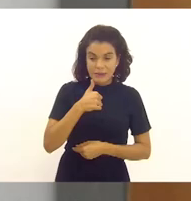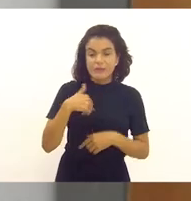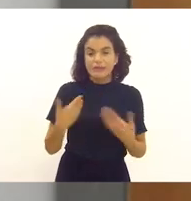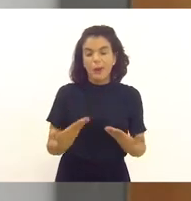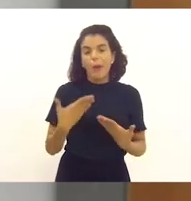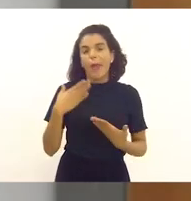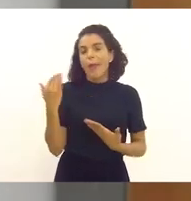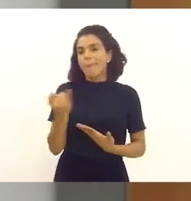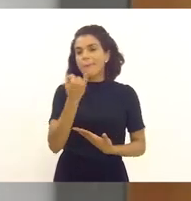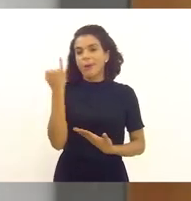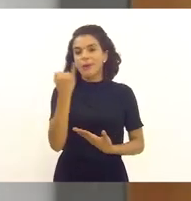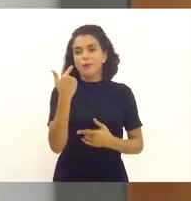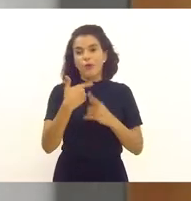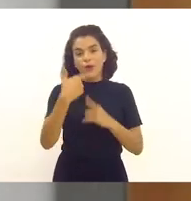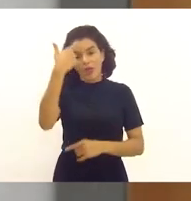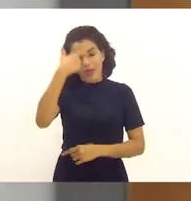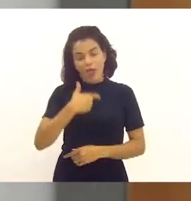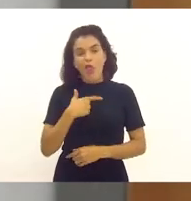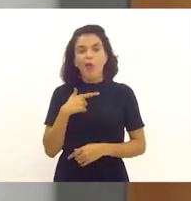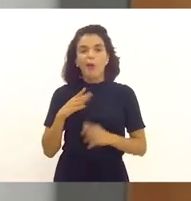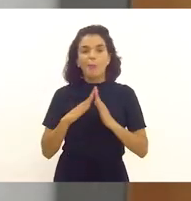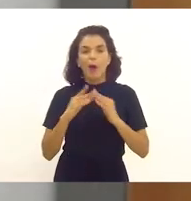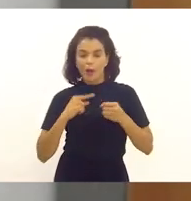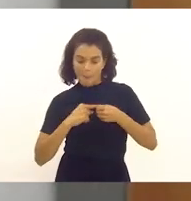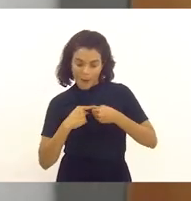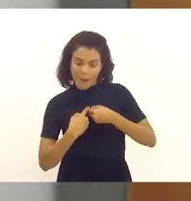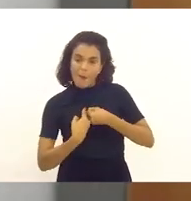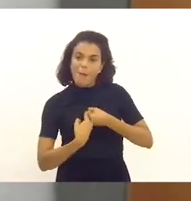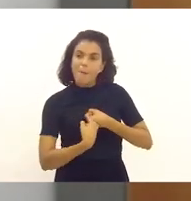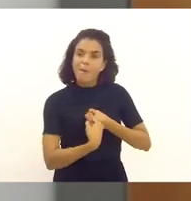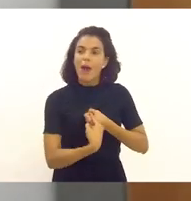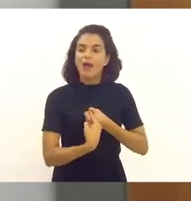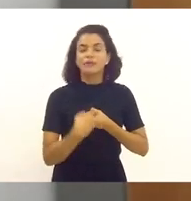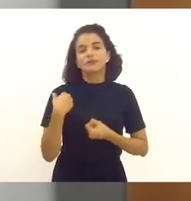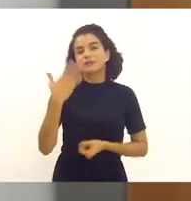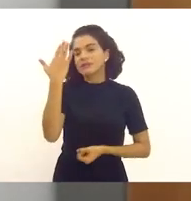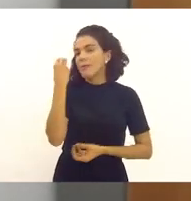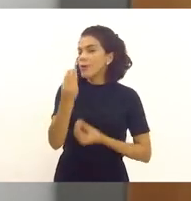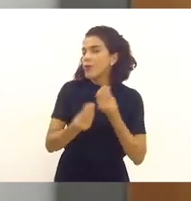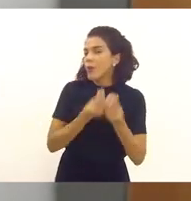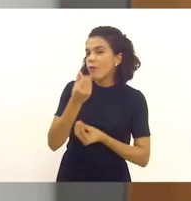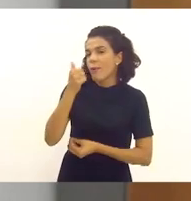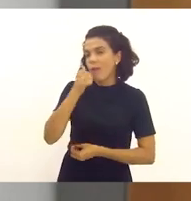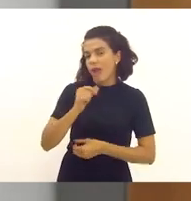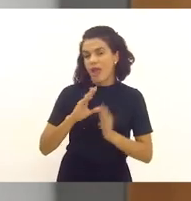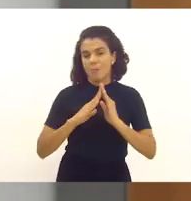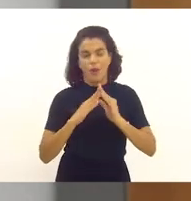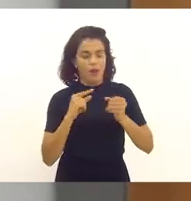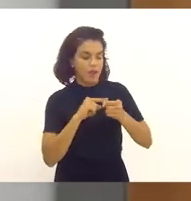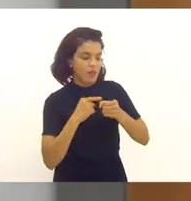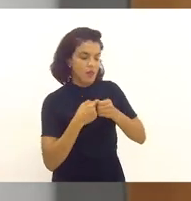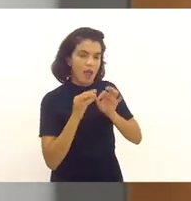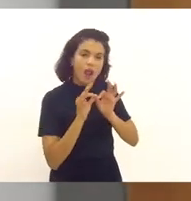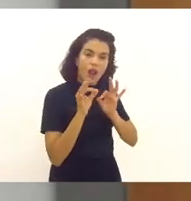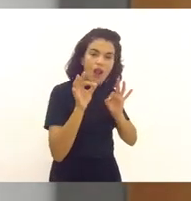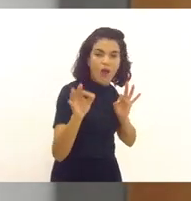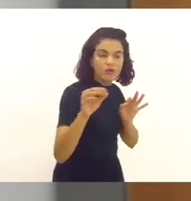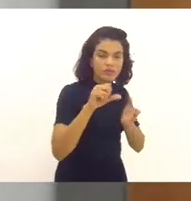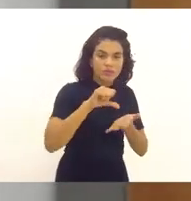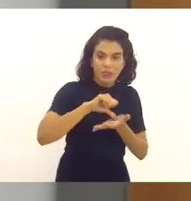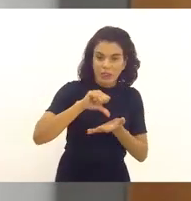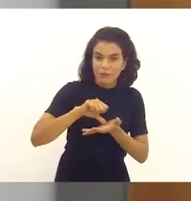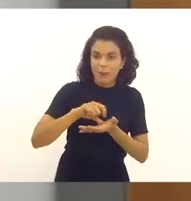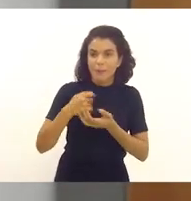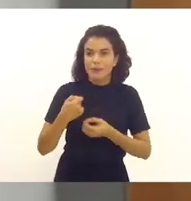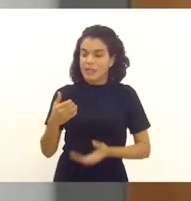acho essencial falar disso porque eu que venho do interior a gente sabe como que é a questão da mulher no interior muito forte que ela tem